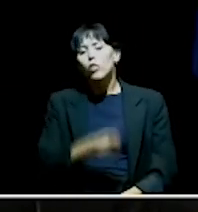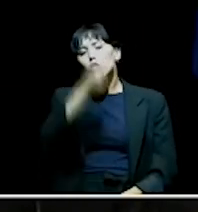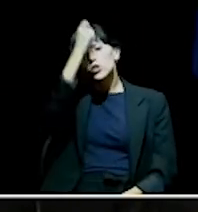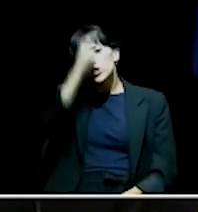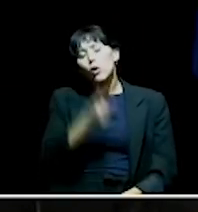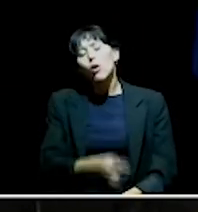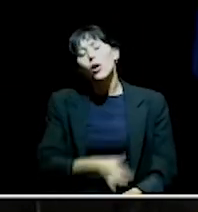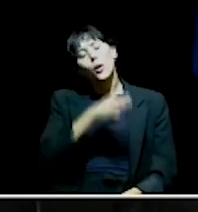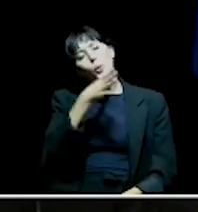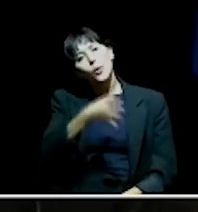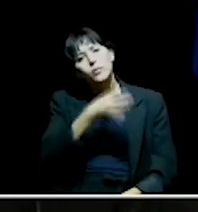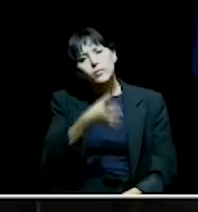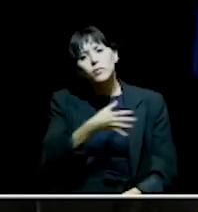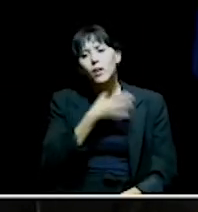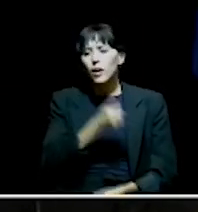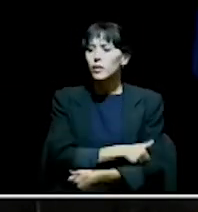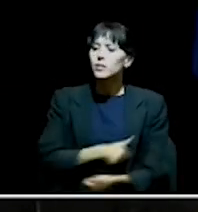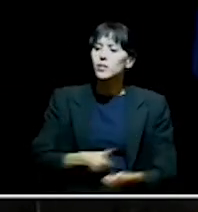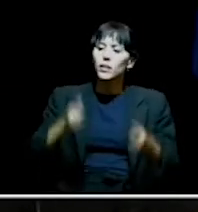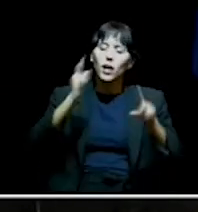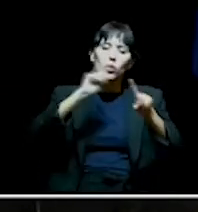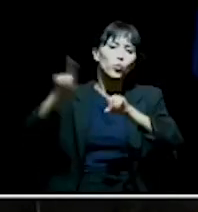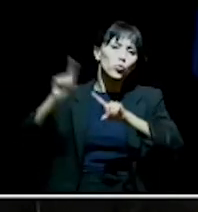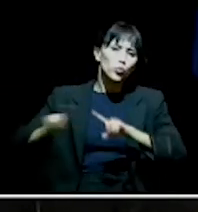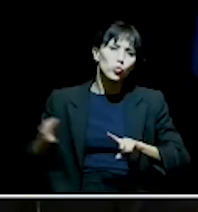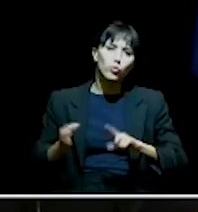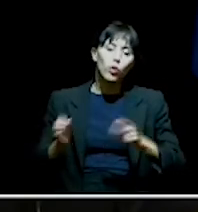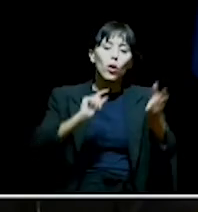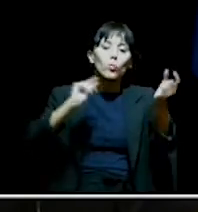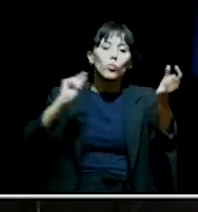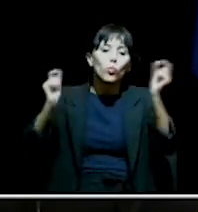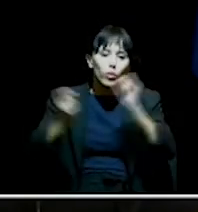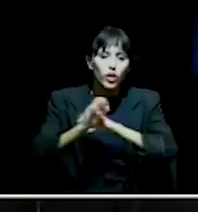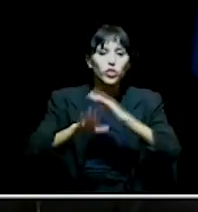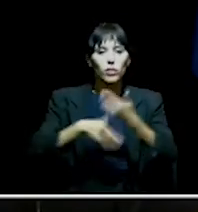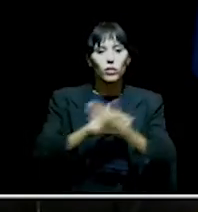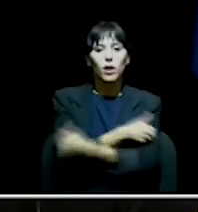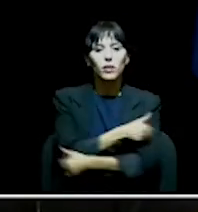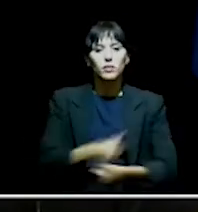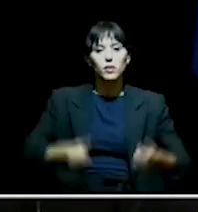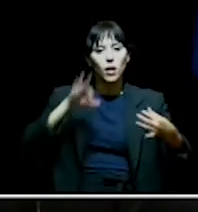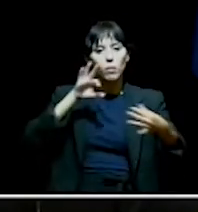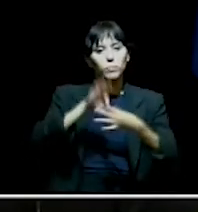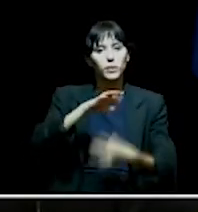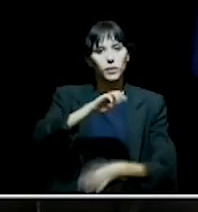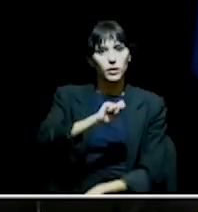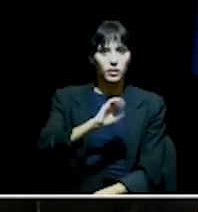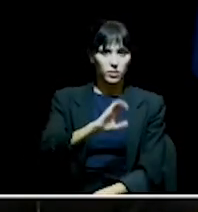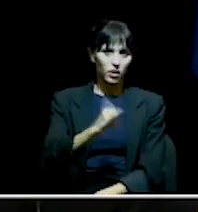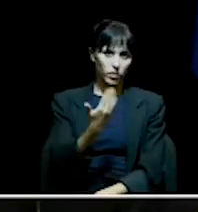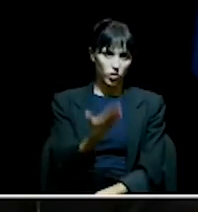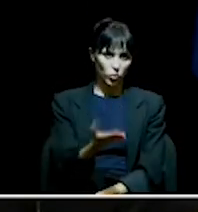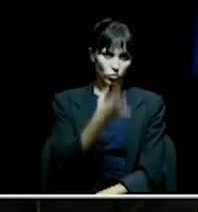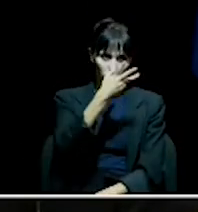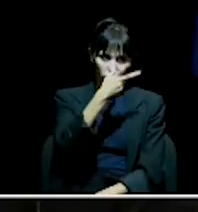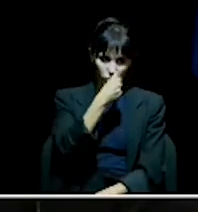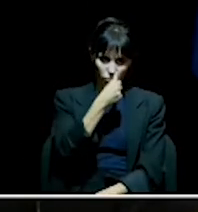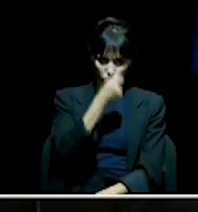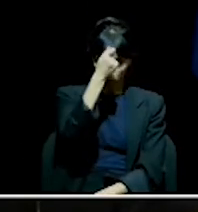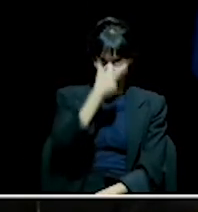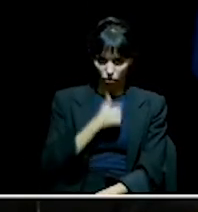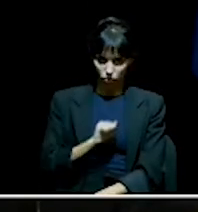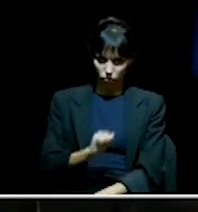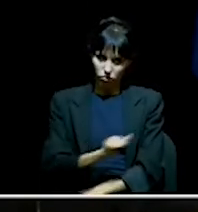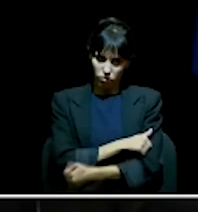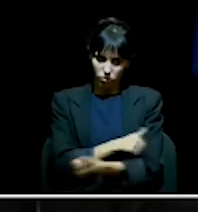mais cidades que estão a tomar o futuro nas suas mãos e a transformar-se para serem cidades do século XXI. Infelizmente, não é a história de Lisboa